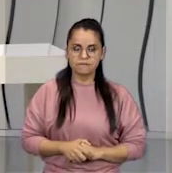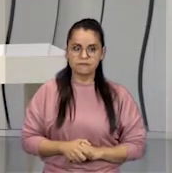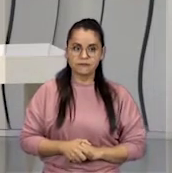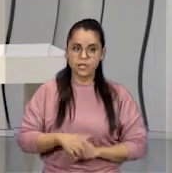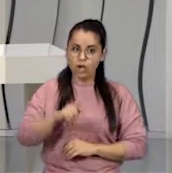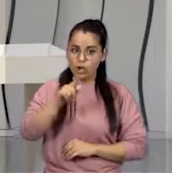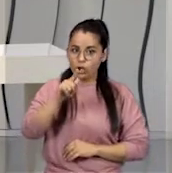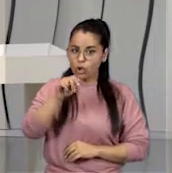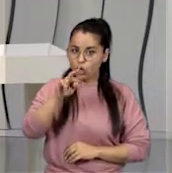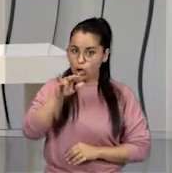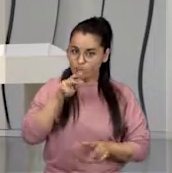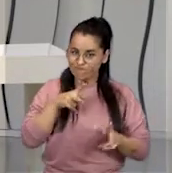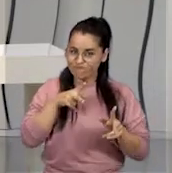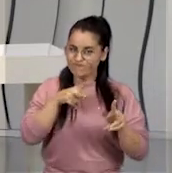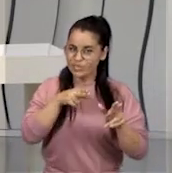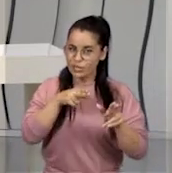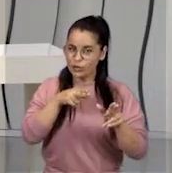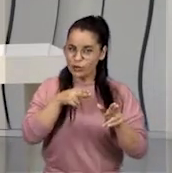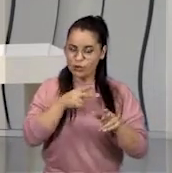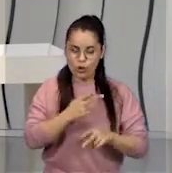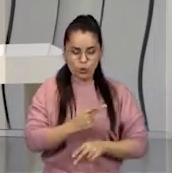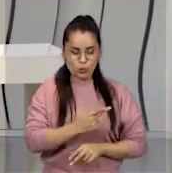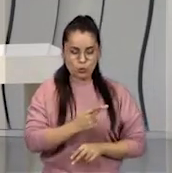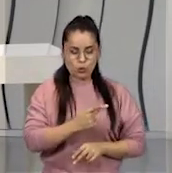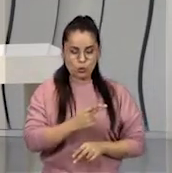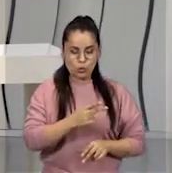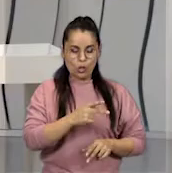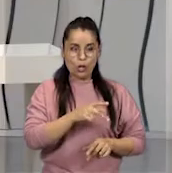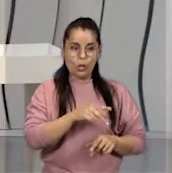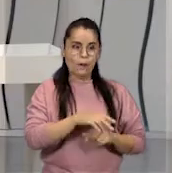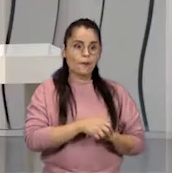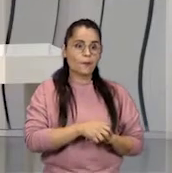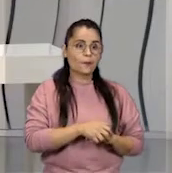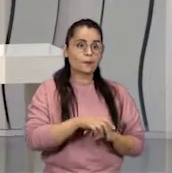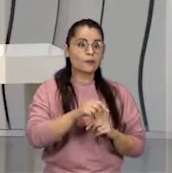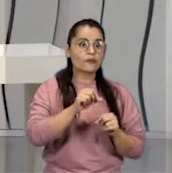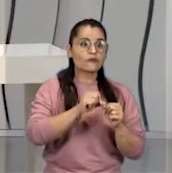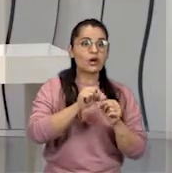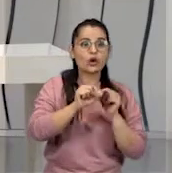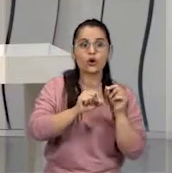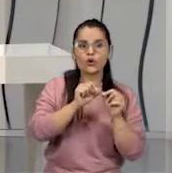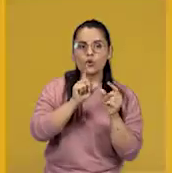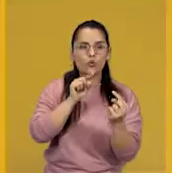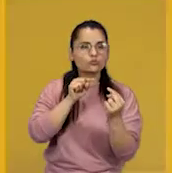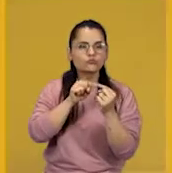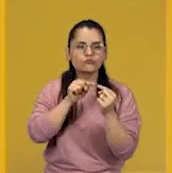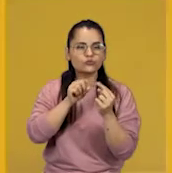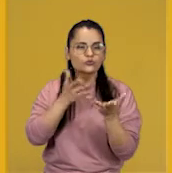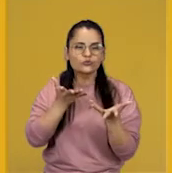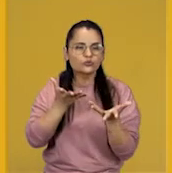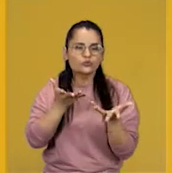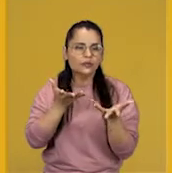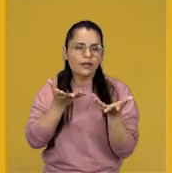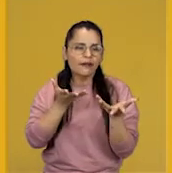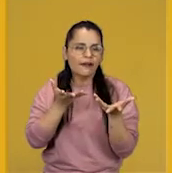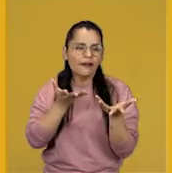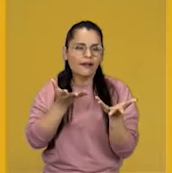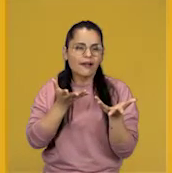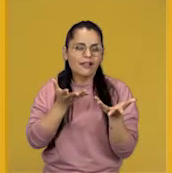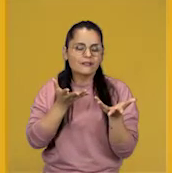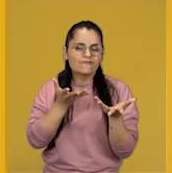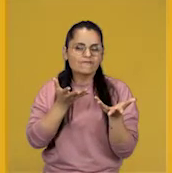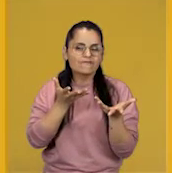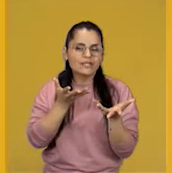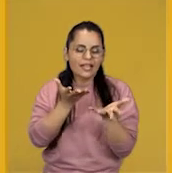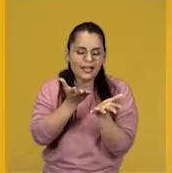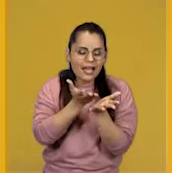Górgias também não foi diferente. Nesse momento aqui, nós vamos perceber que ele faz até um certo... Ele mata um pouquinho da